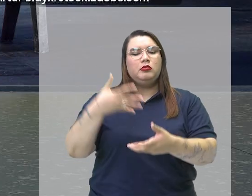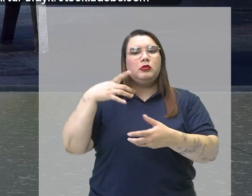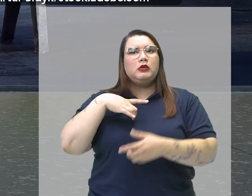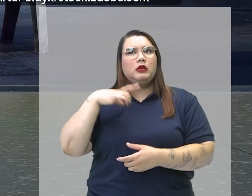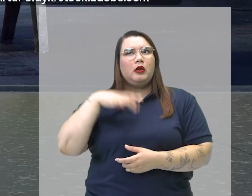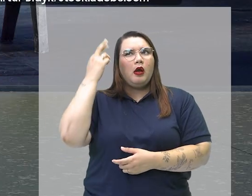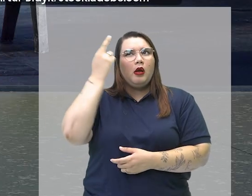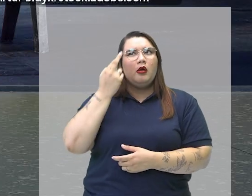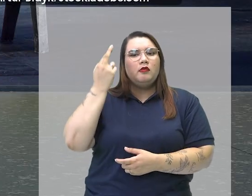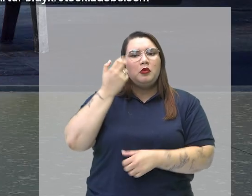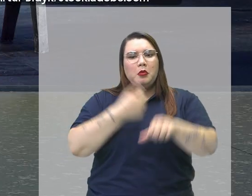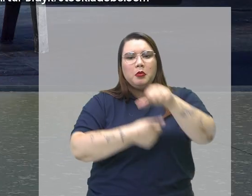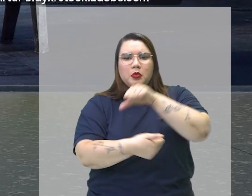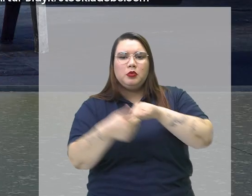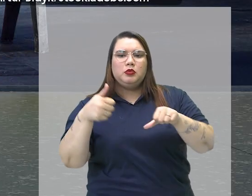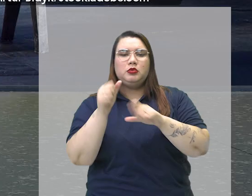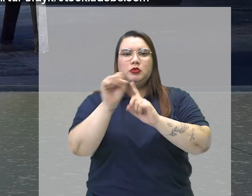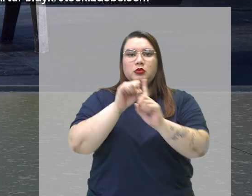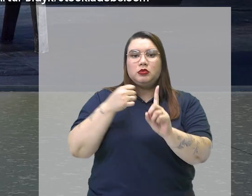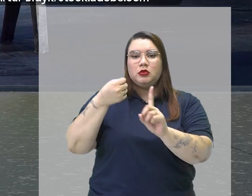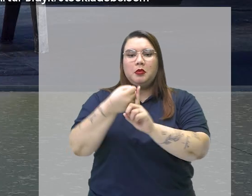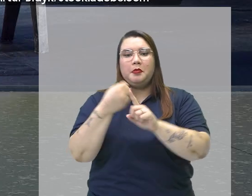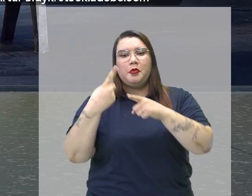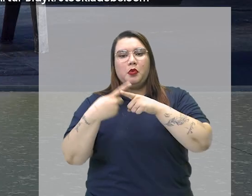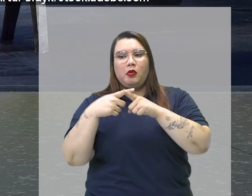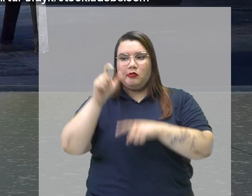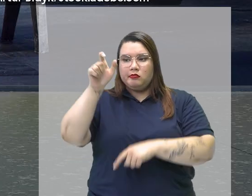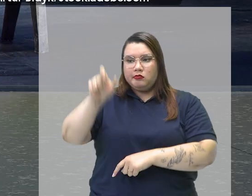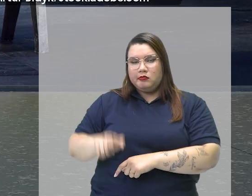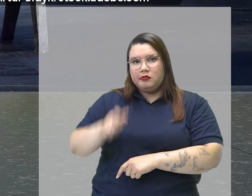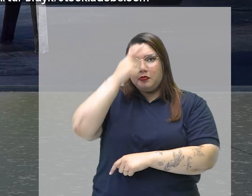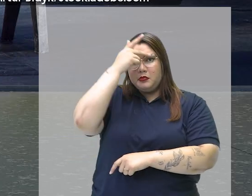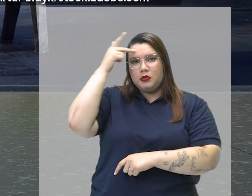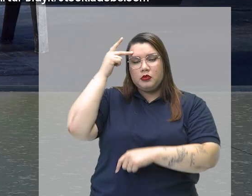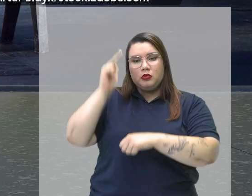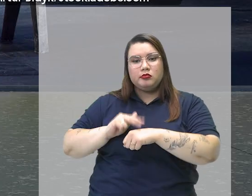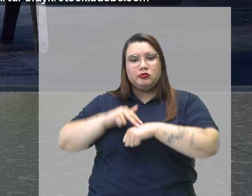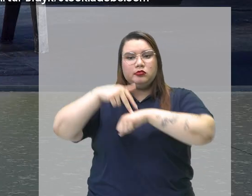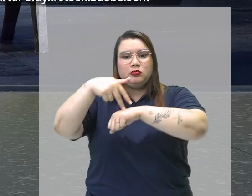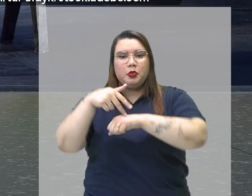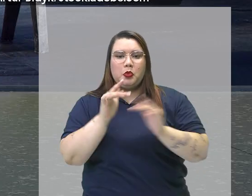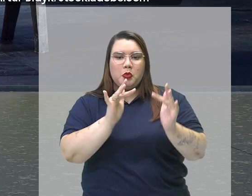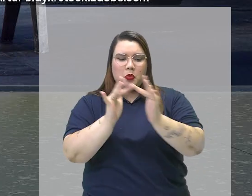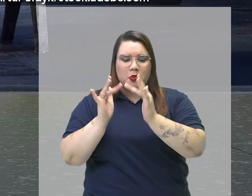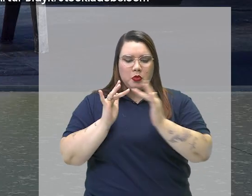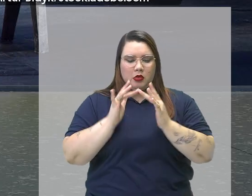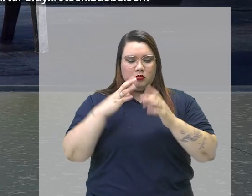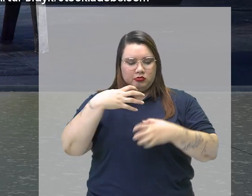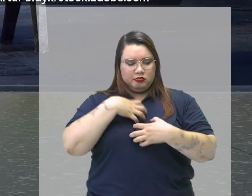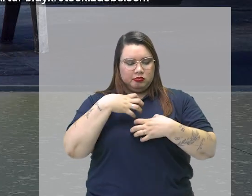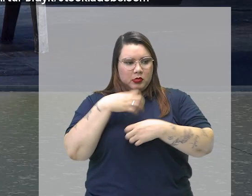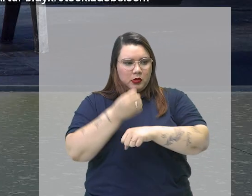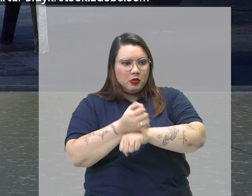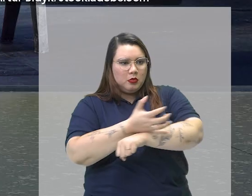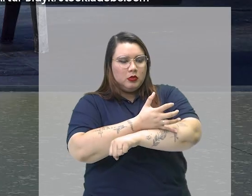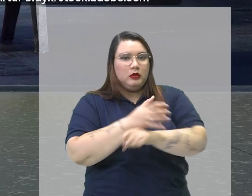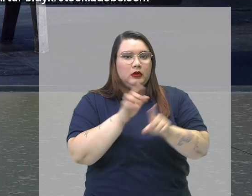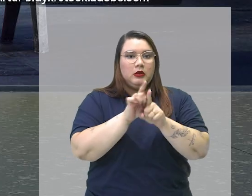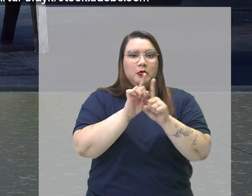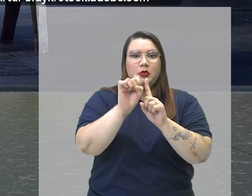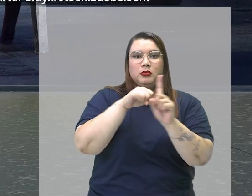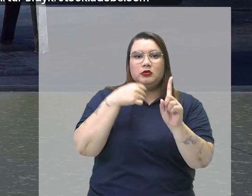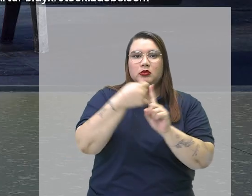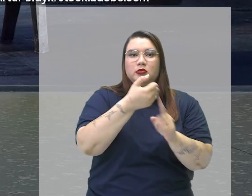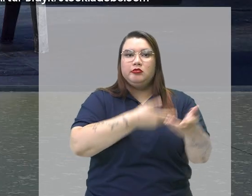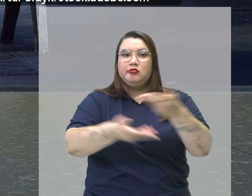um meio de reflexão e transformação social, pois coloca o indivíduo em contato com suas emoções e